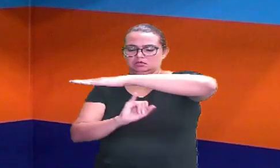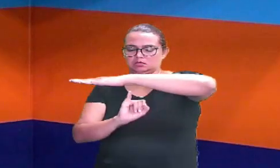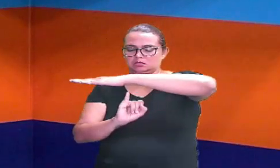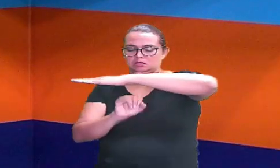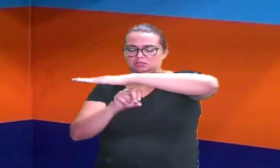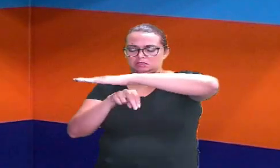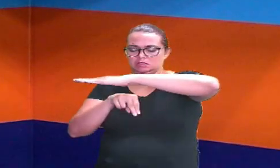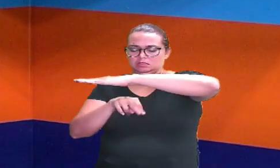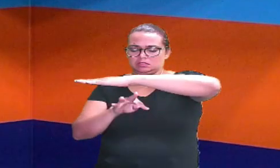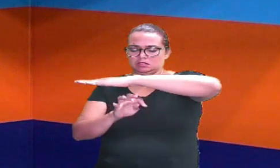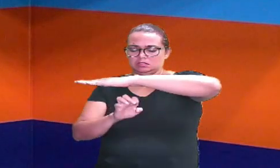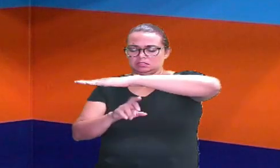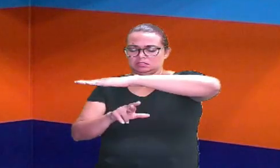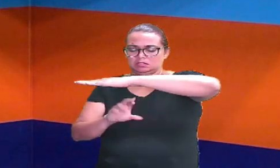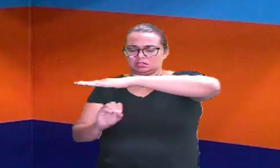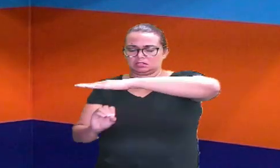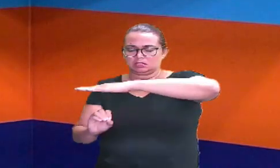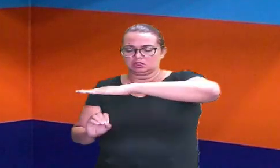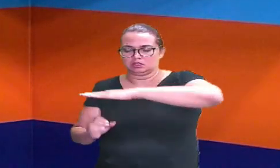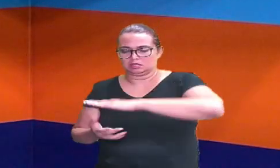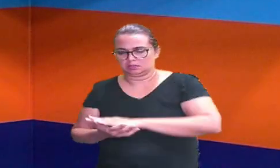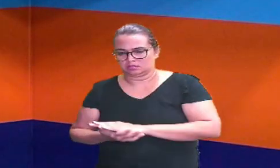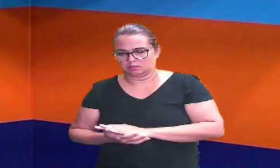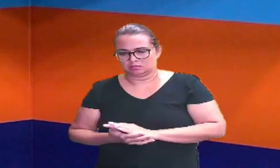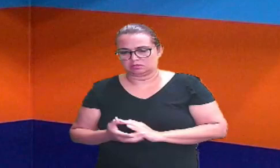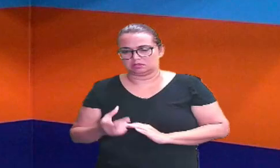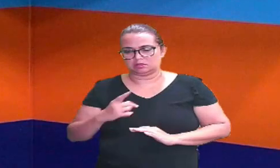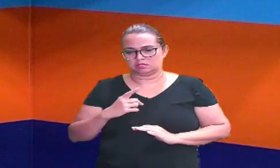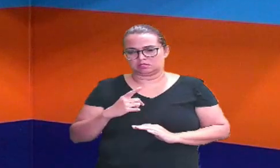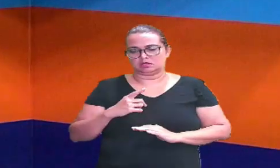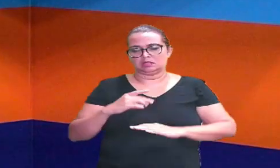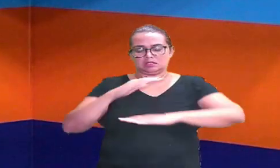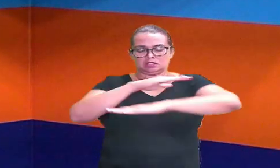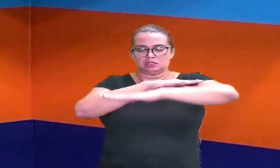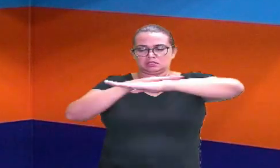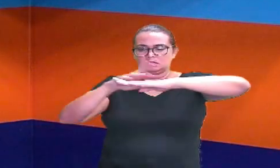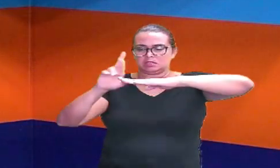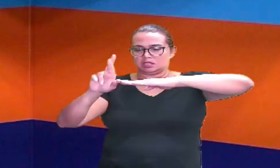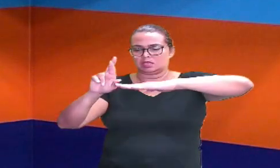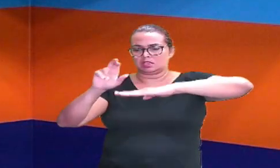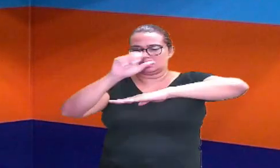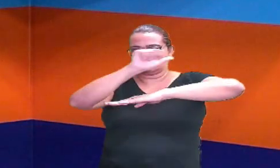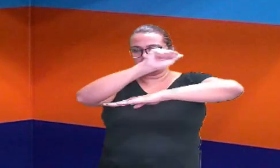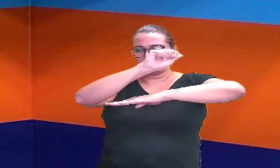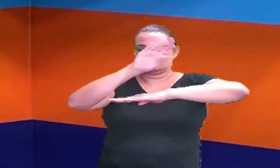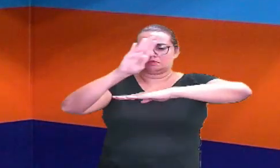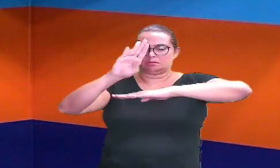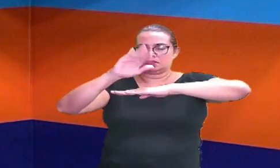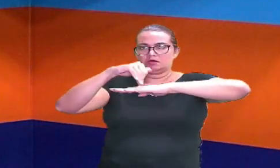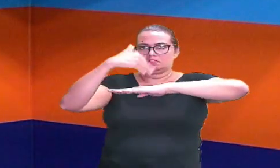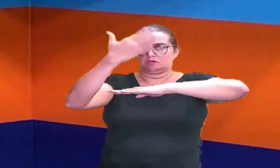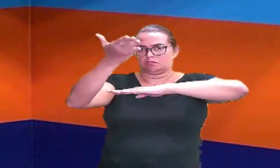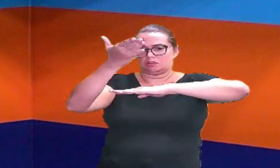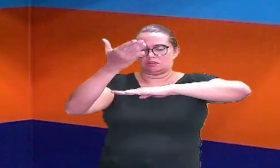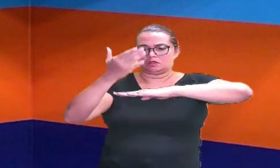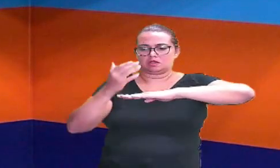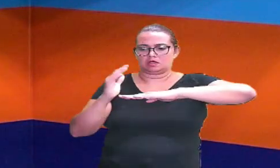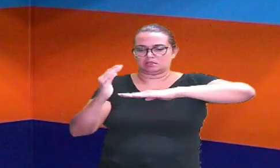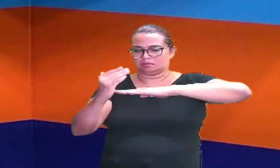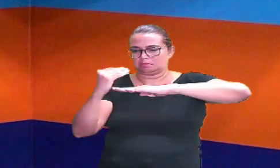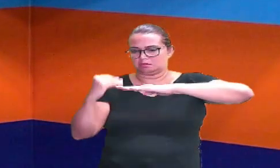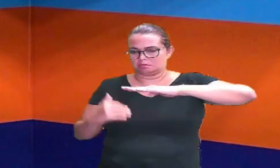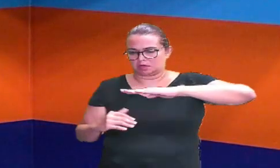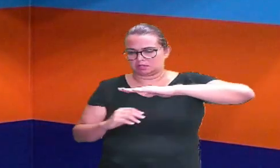o ângulo H e G, porque está fora. O ângulo interno da reta S é esse ângulo de dentro, ó,